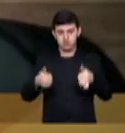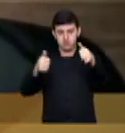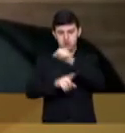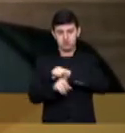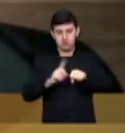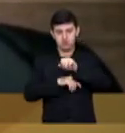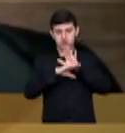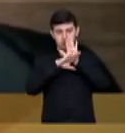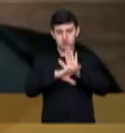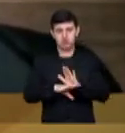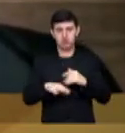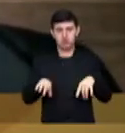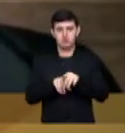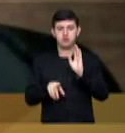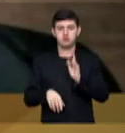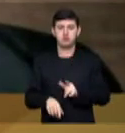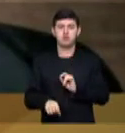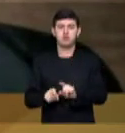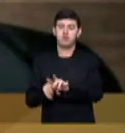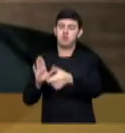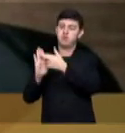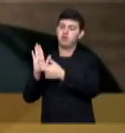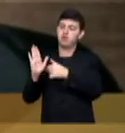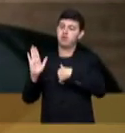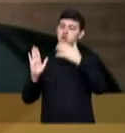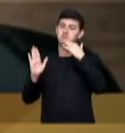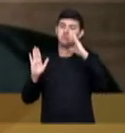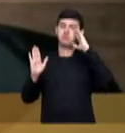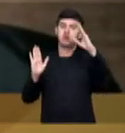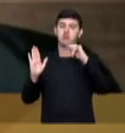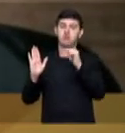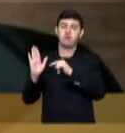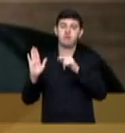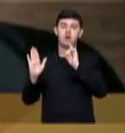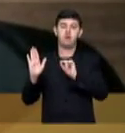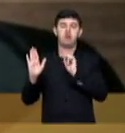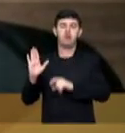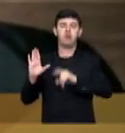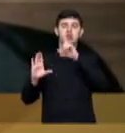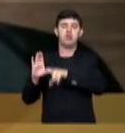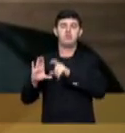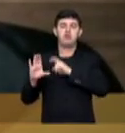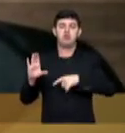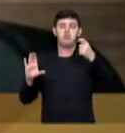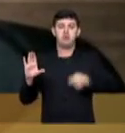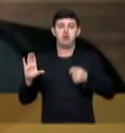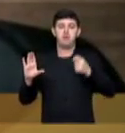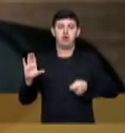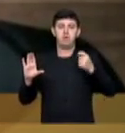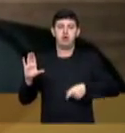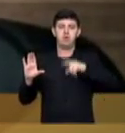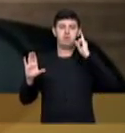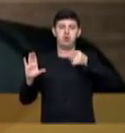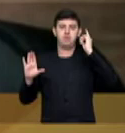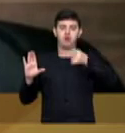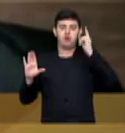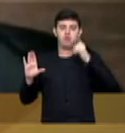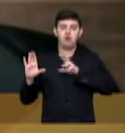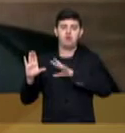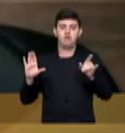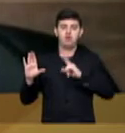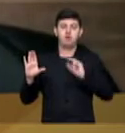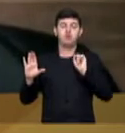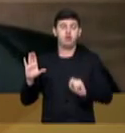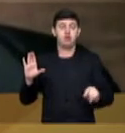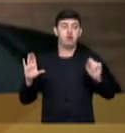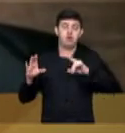sociais. As burocracias centrais, de tendências autoritárias, opõem-se muitas vezes,